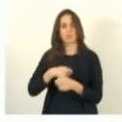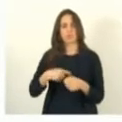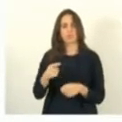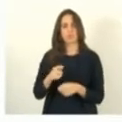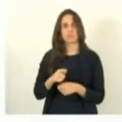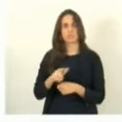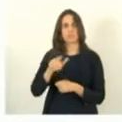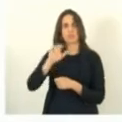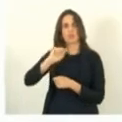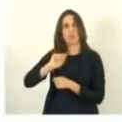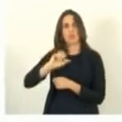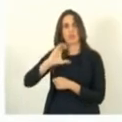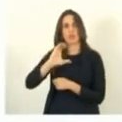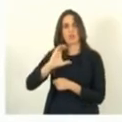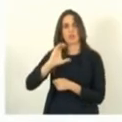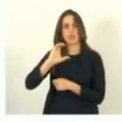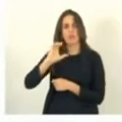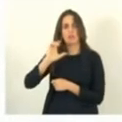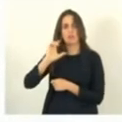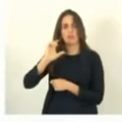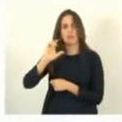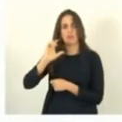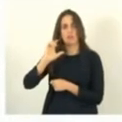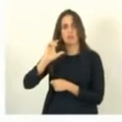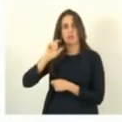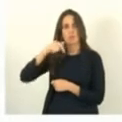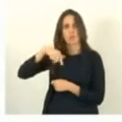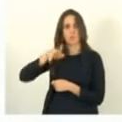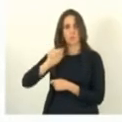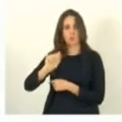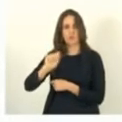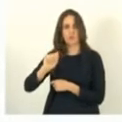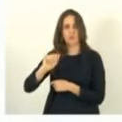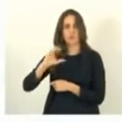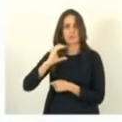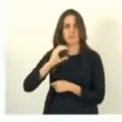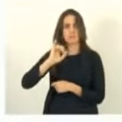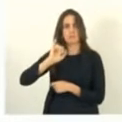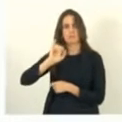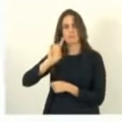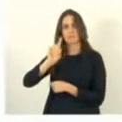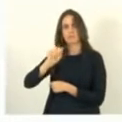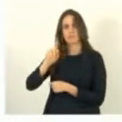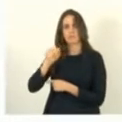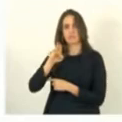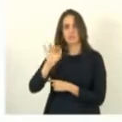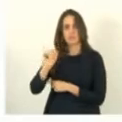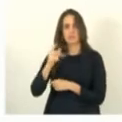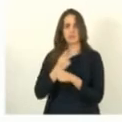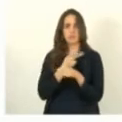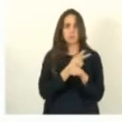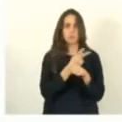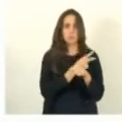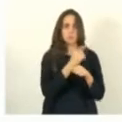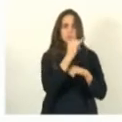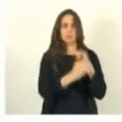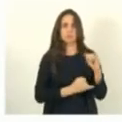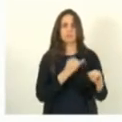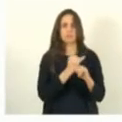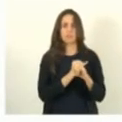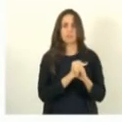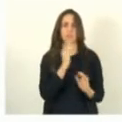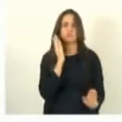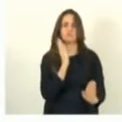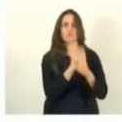de aqua cidadania. E aí eu fiz uma busca na internet e